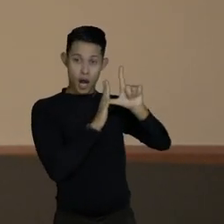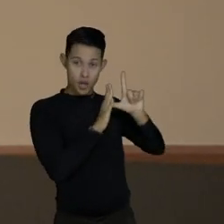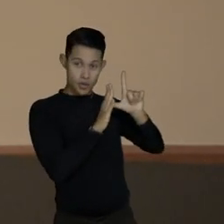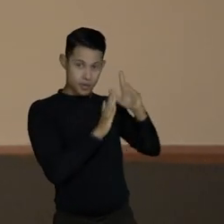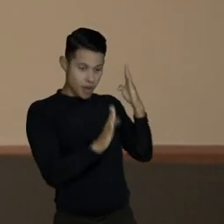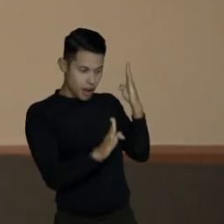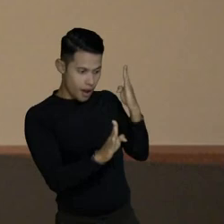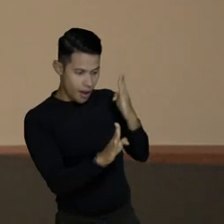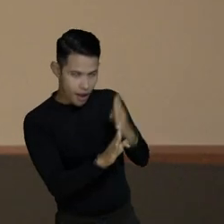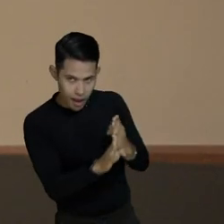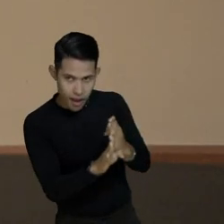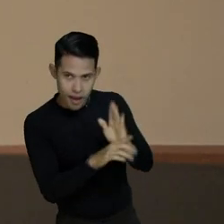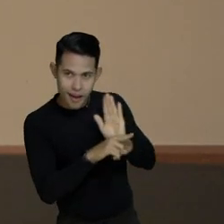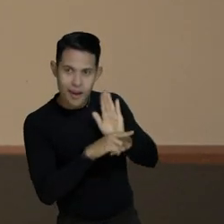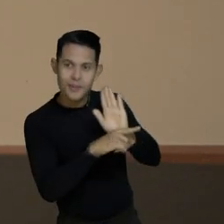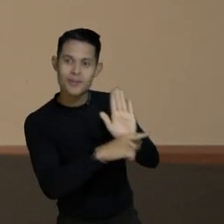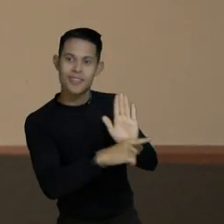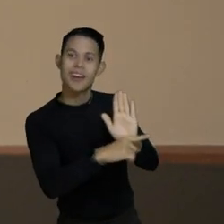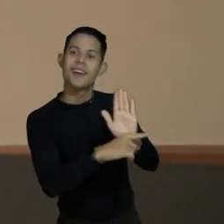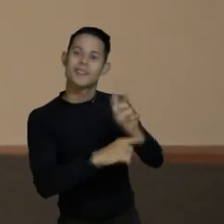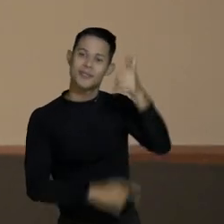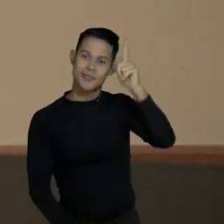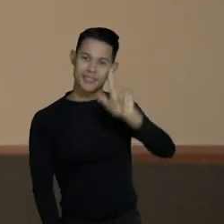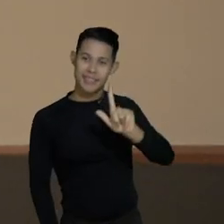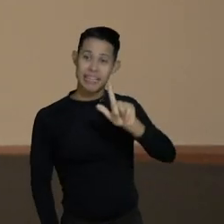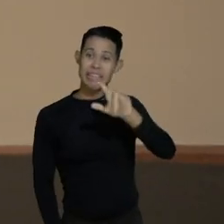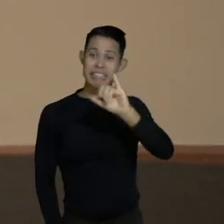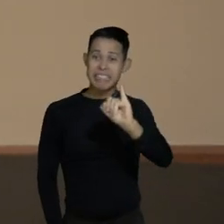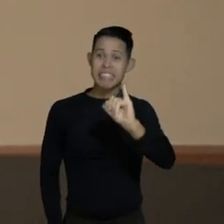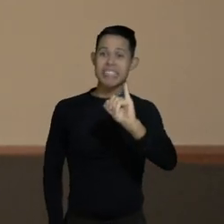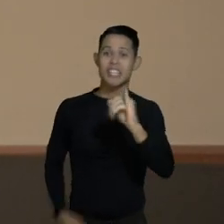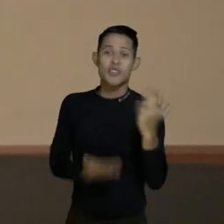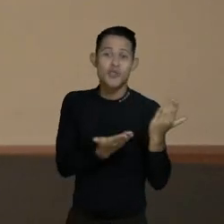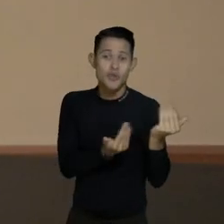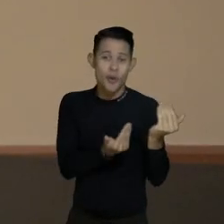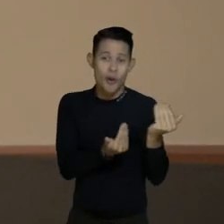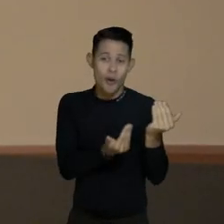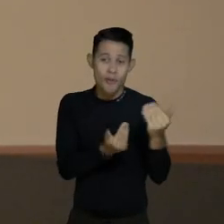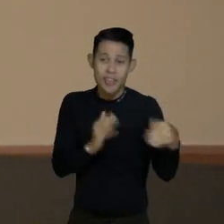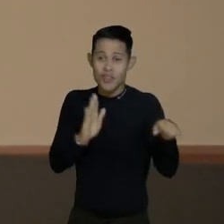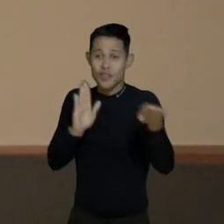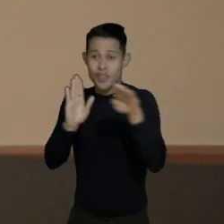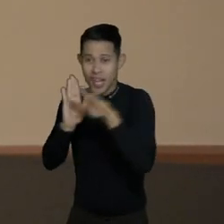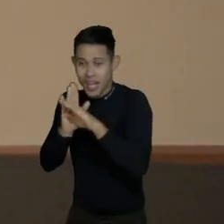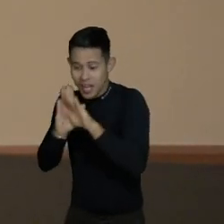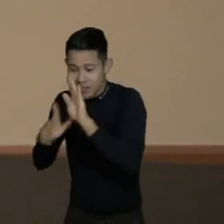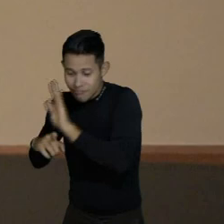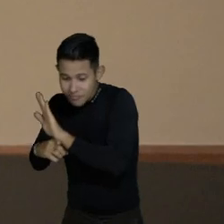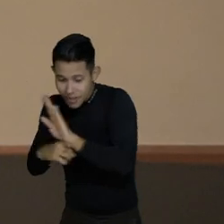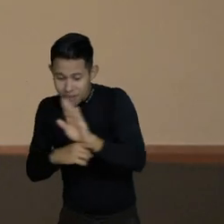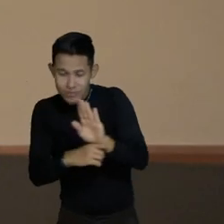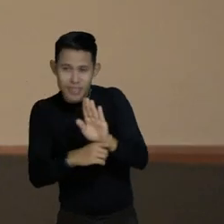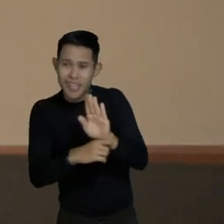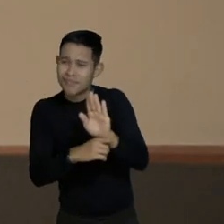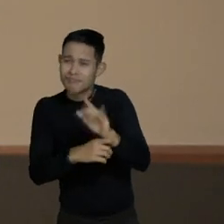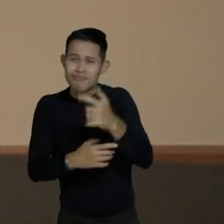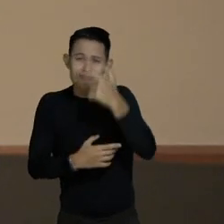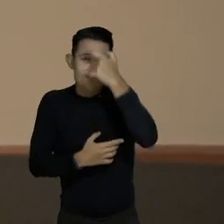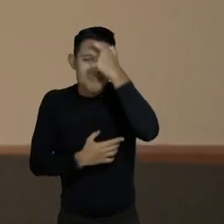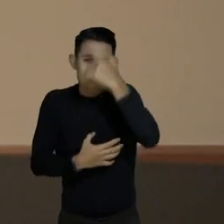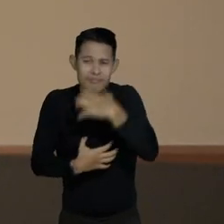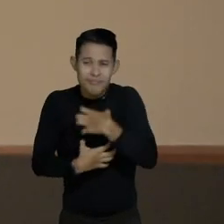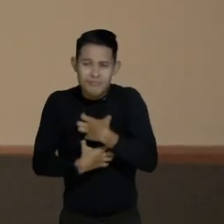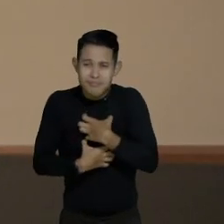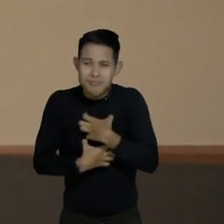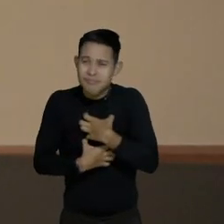na BD chegam com o emocional acabado acabado então aí precisa entrar na terapia a